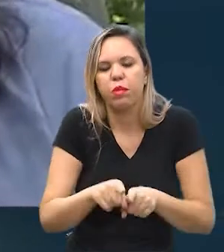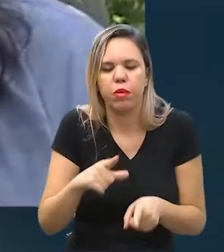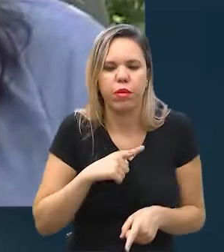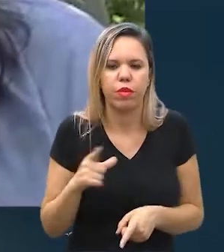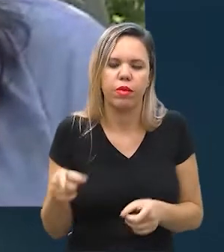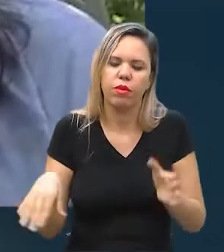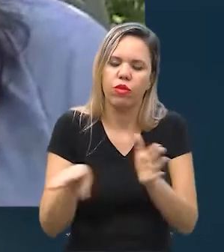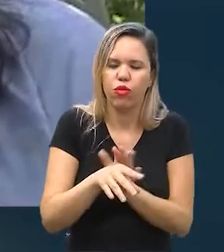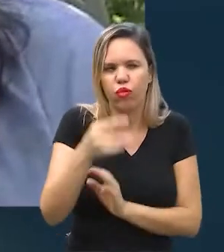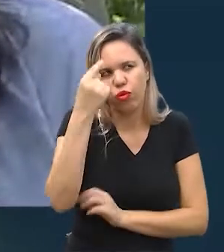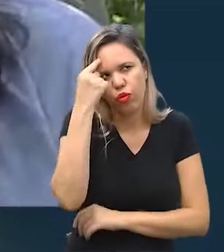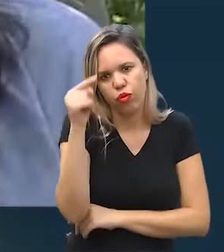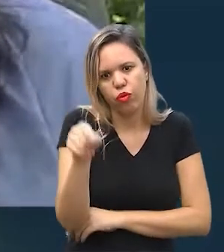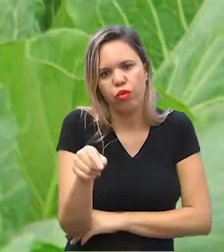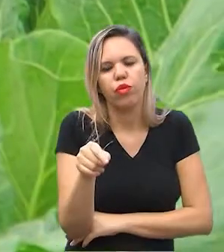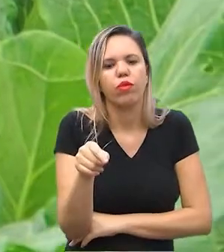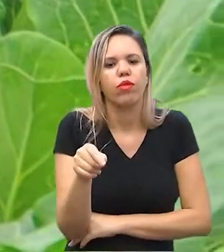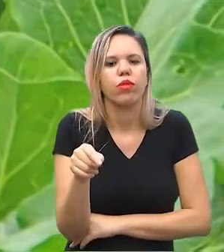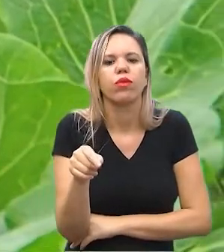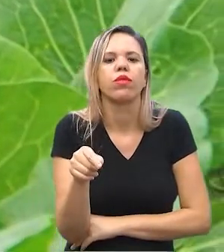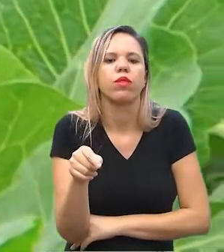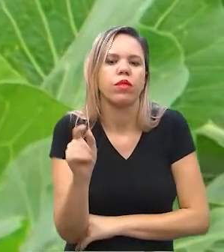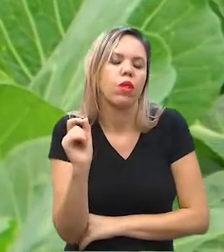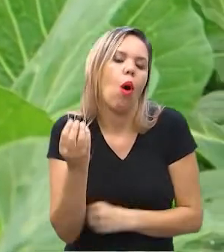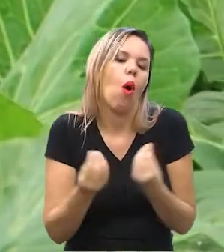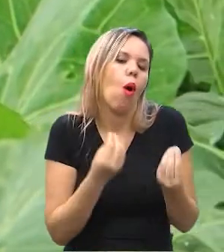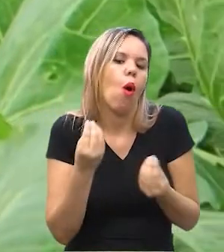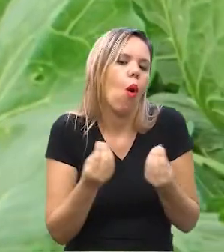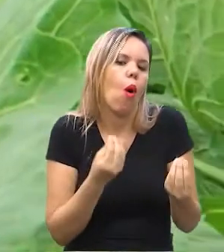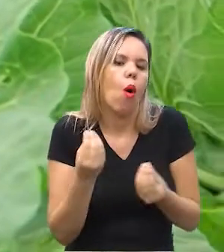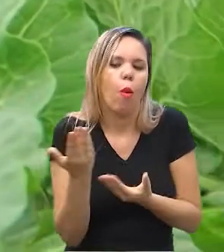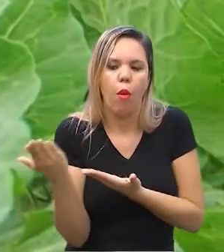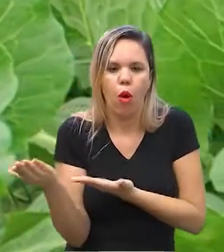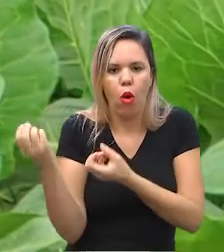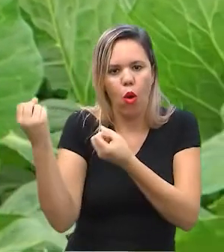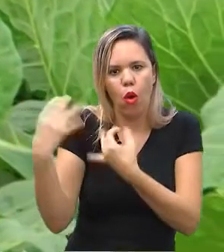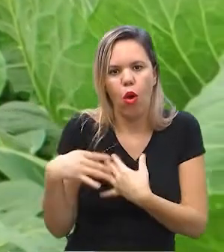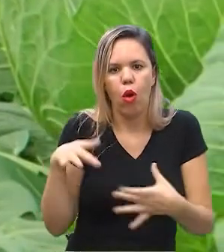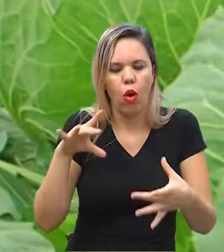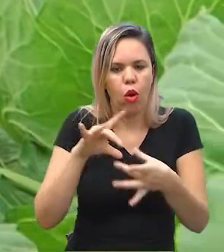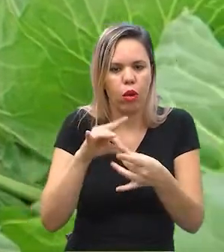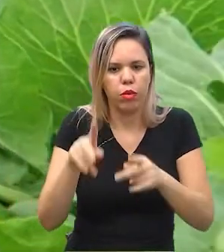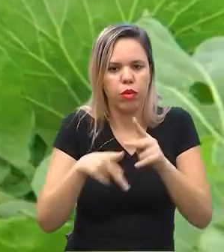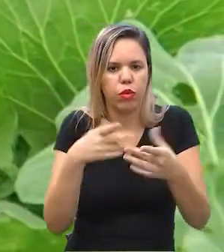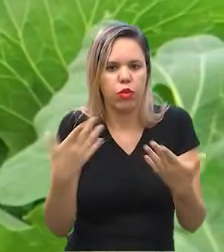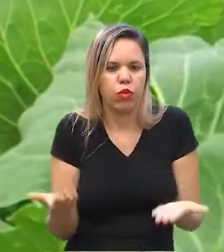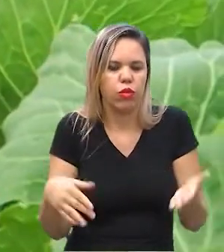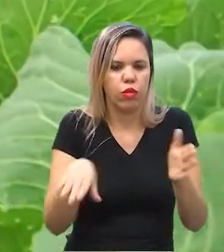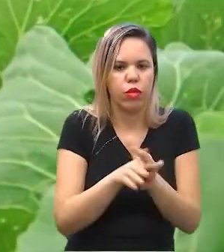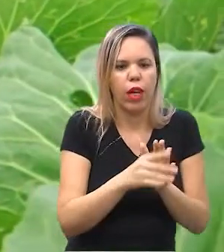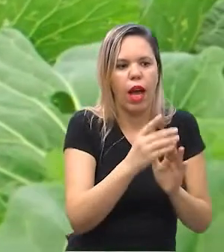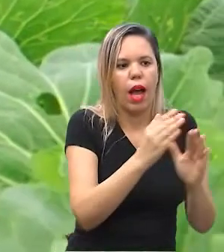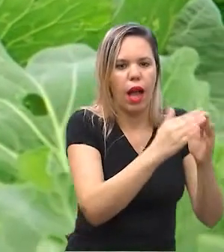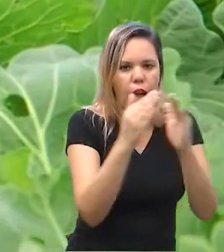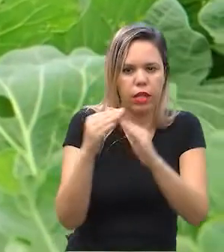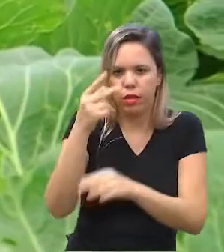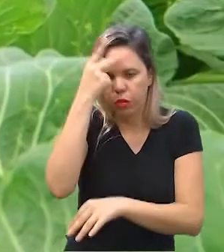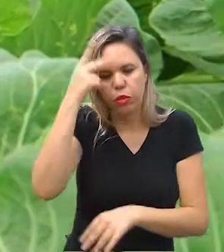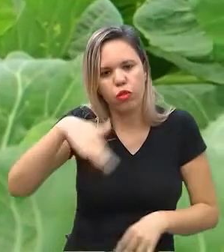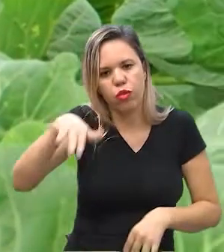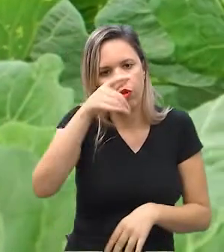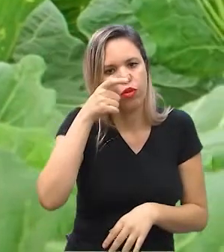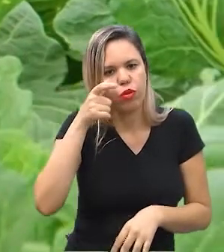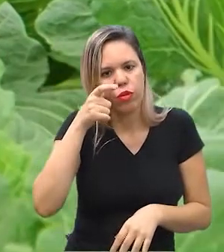veio essa ideia, de, né, como a Cláudia contou, da gente estar unindo o pessoal. Então, fomos na casa de um,